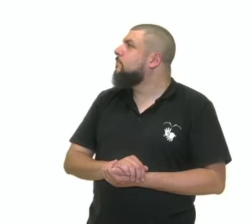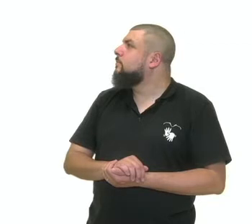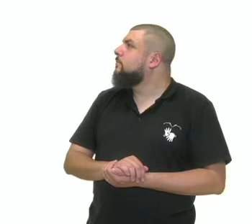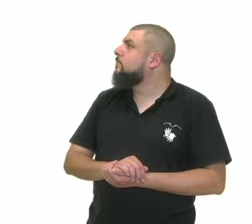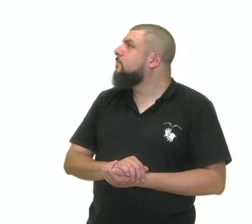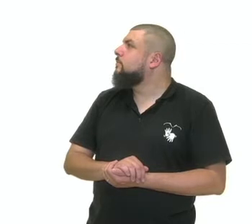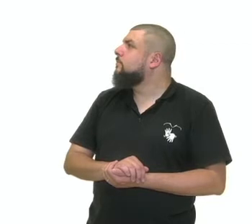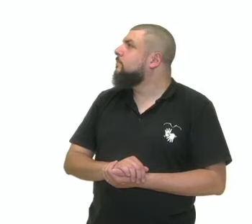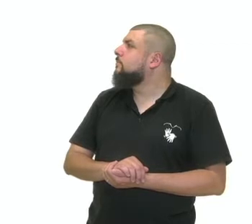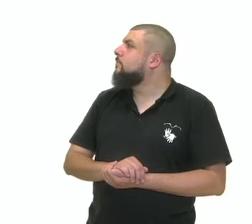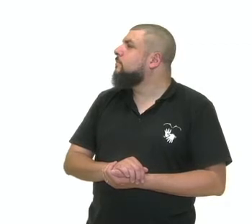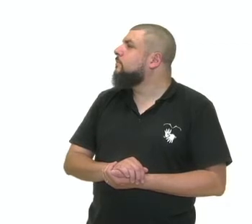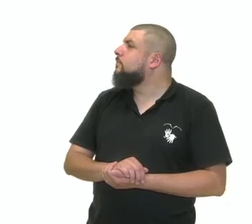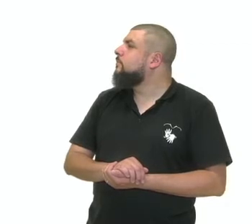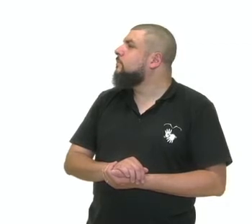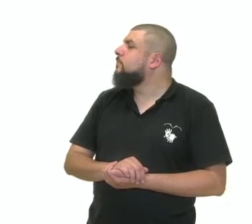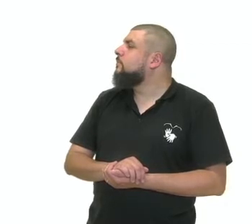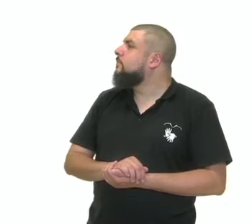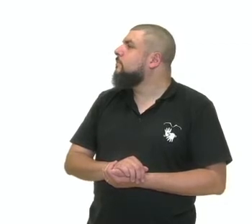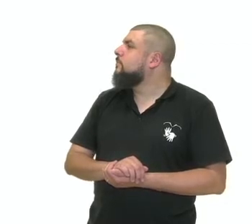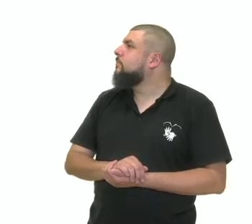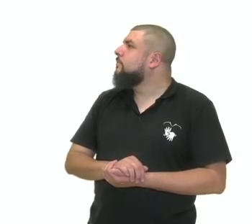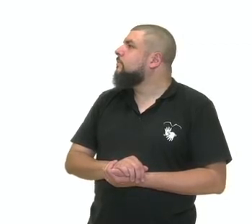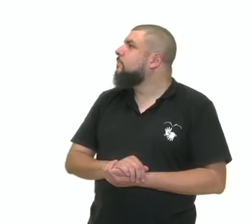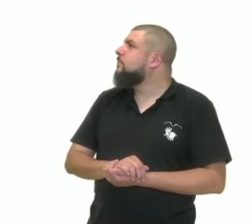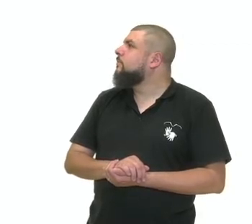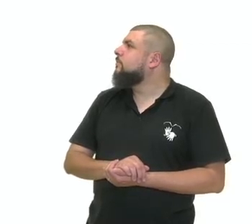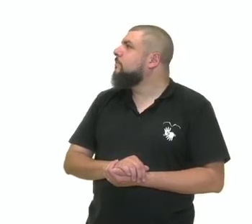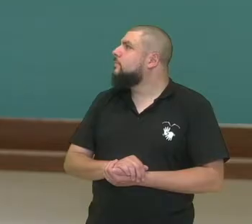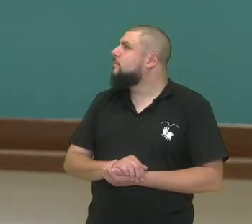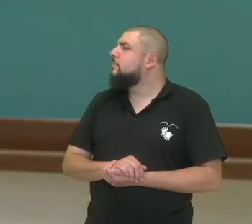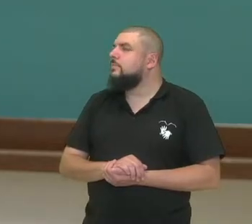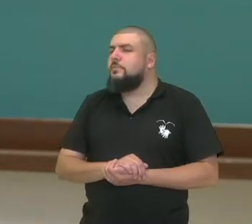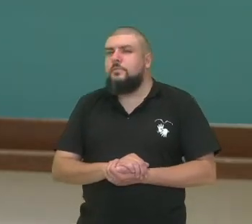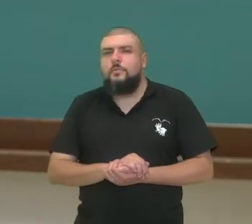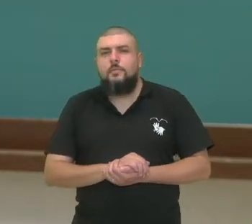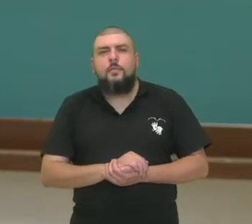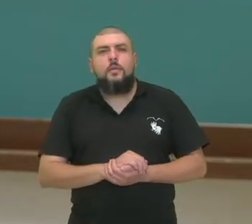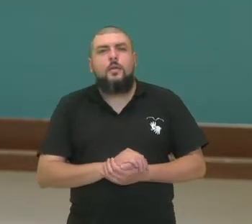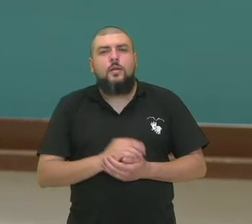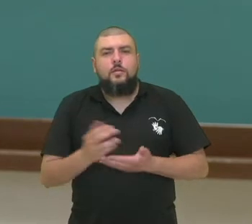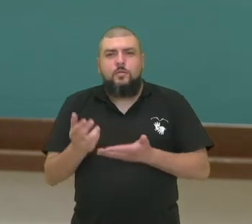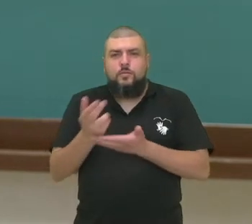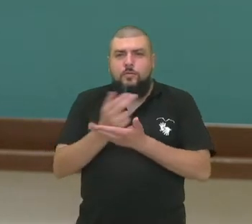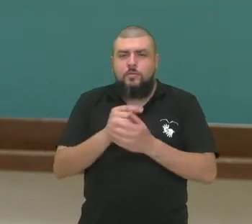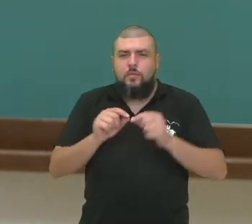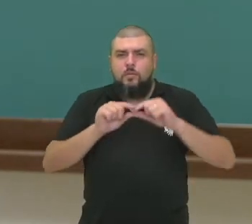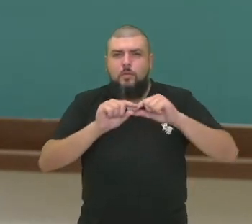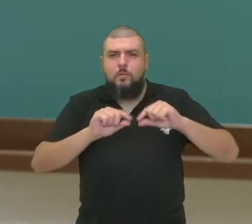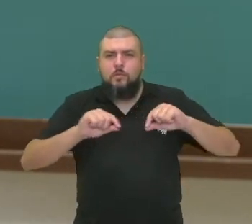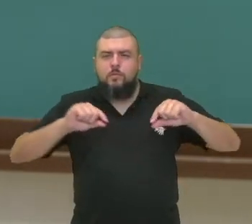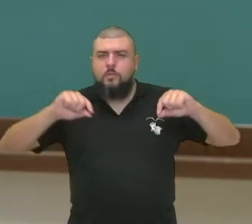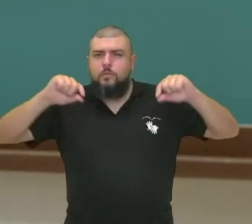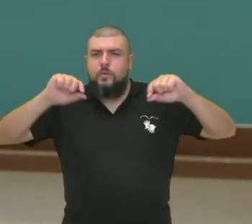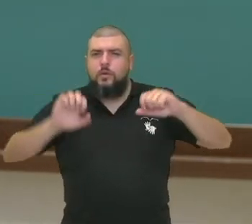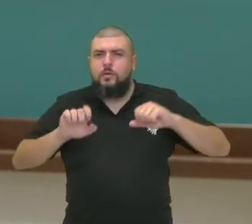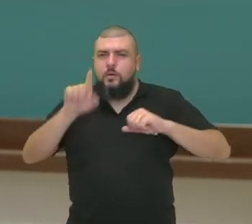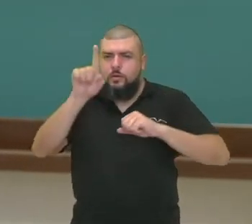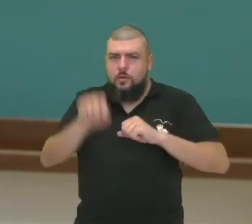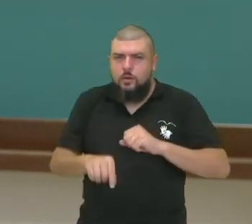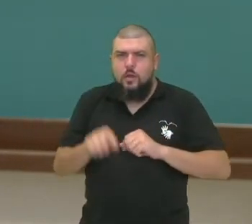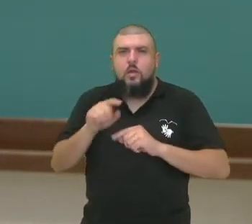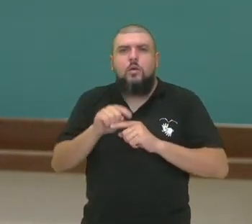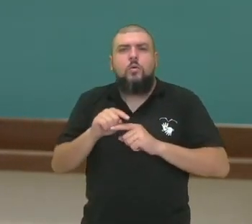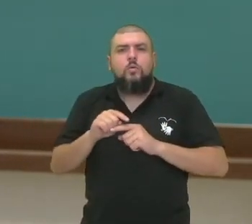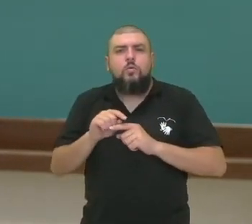do Paraná e também da erva mate. A erva mate muito importante para o desenvolvimento econômico